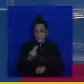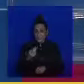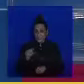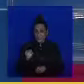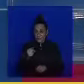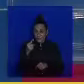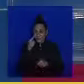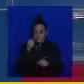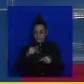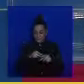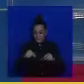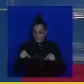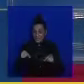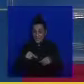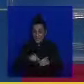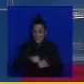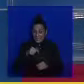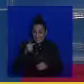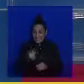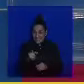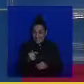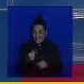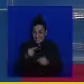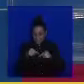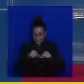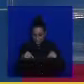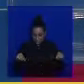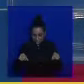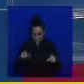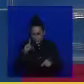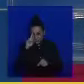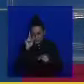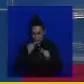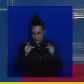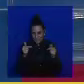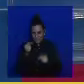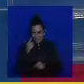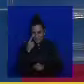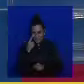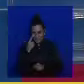vamos confirmar então as 7 bolas sorteadas do dia de sorte.